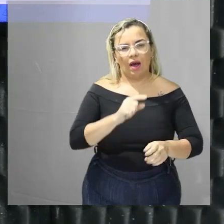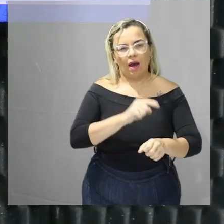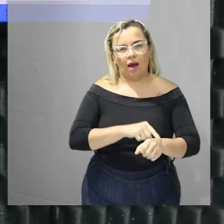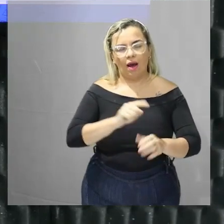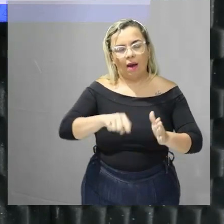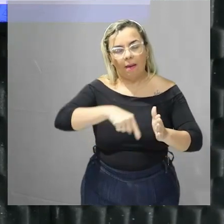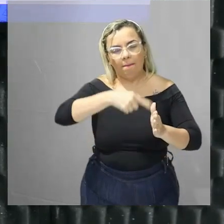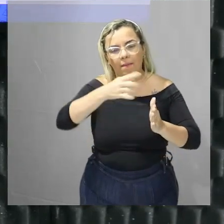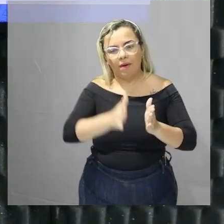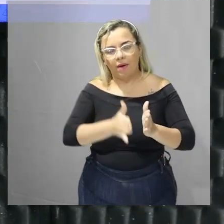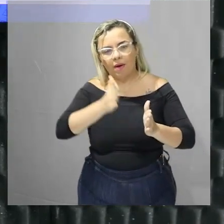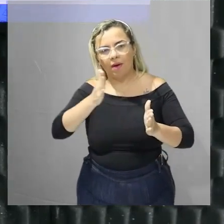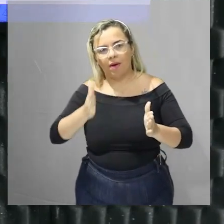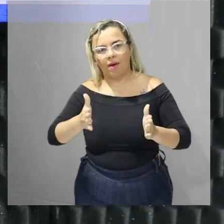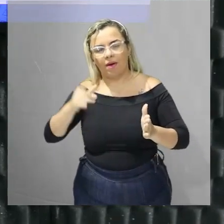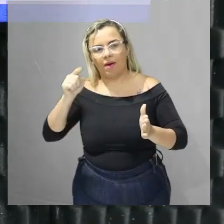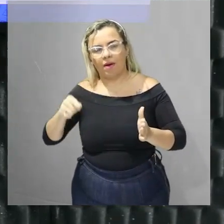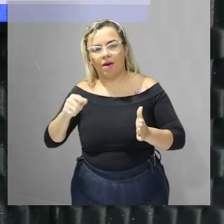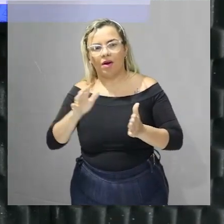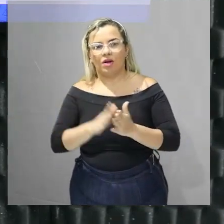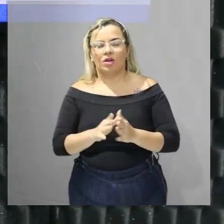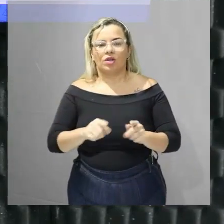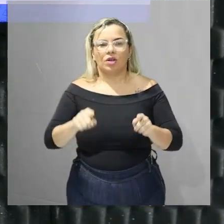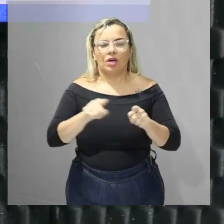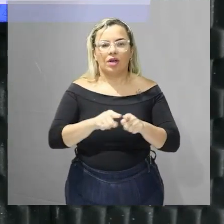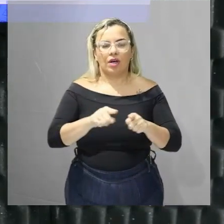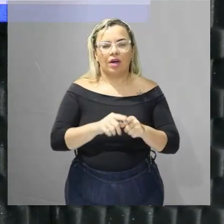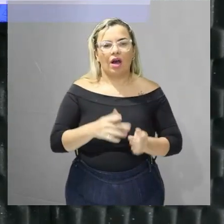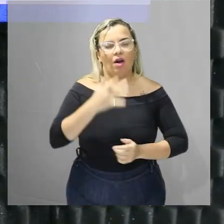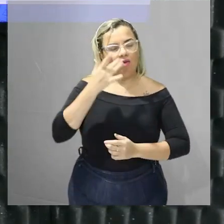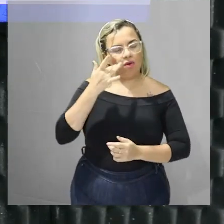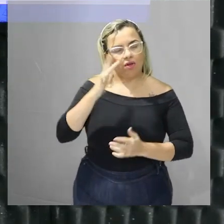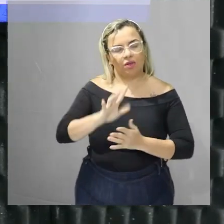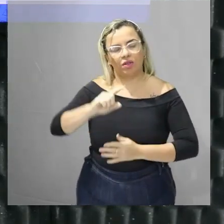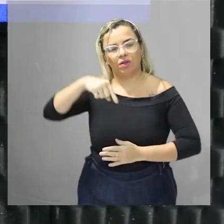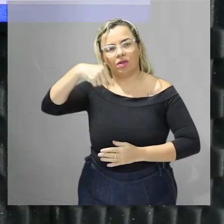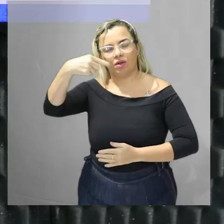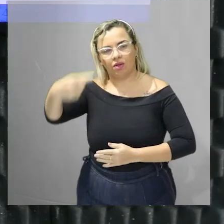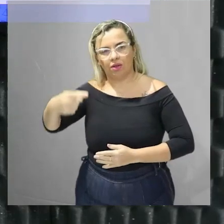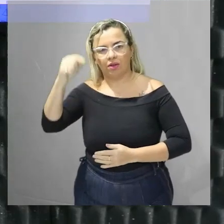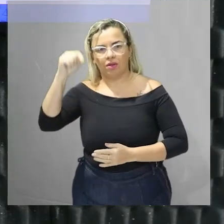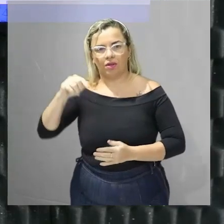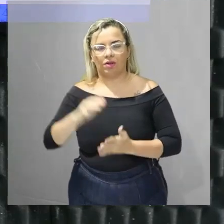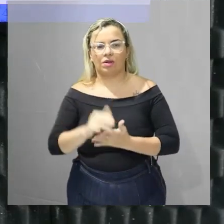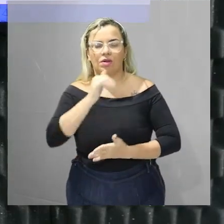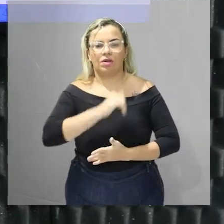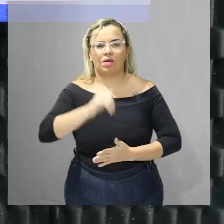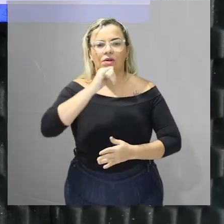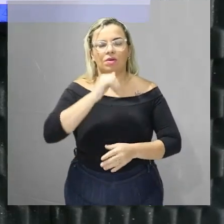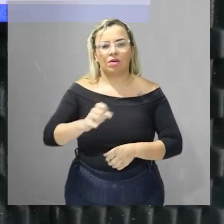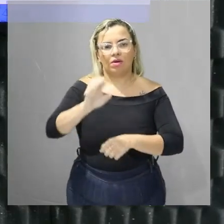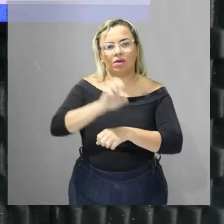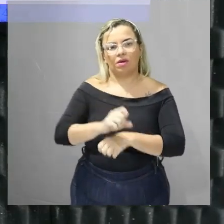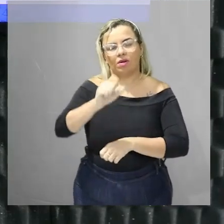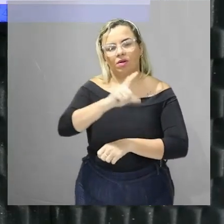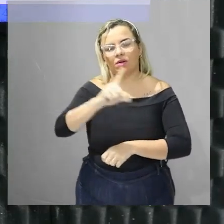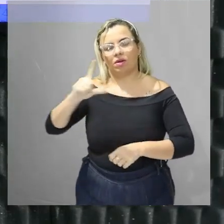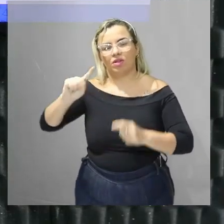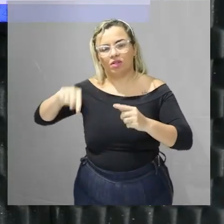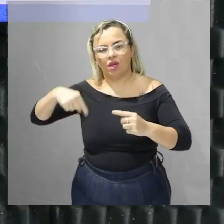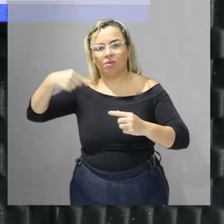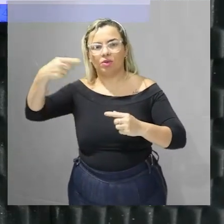na metrópole regional, vamos pegar, por exemplo, Fortaleza. Depois de Fortaleza, vinha-se, por exemplo, para a metrópole estadual, São Luís,